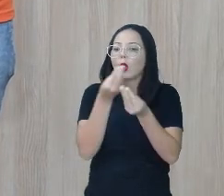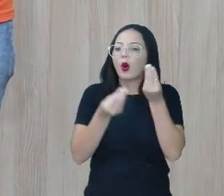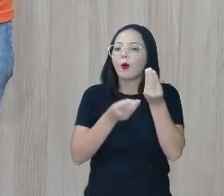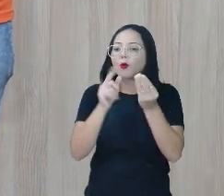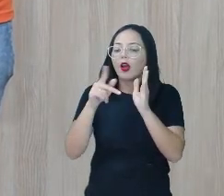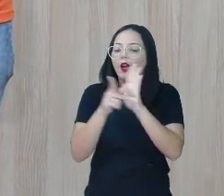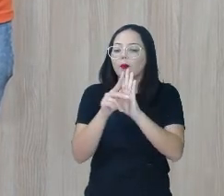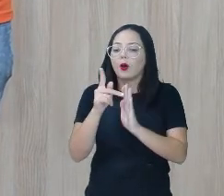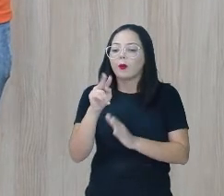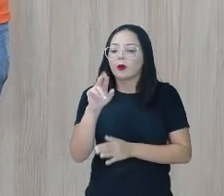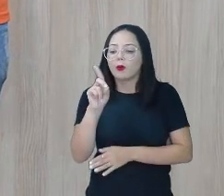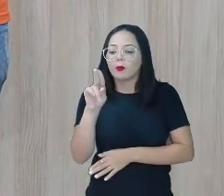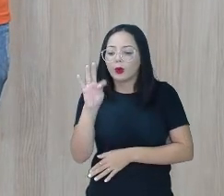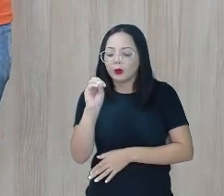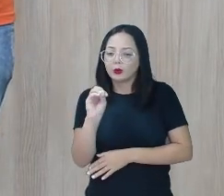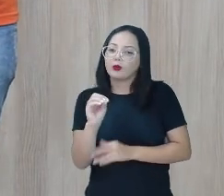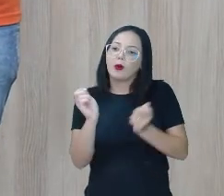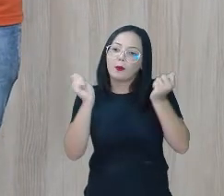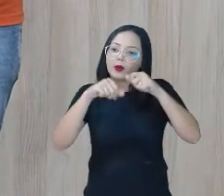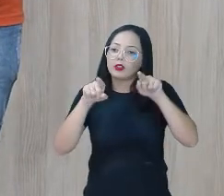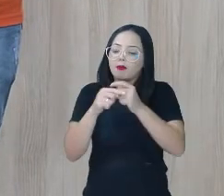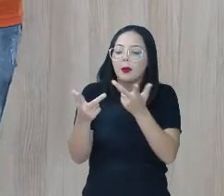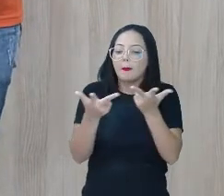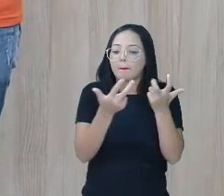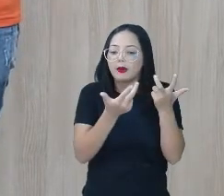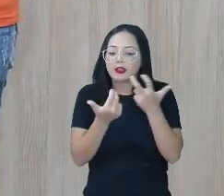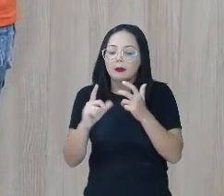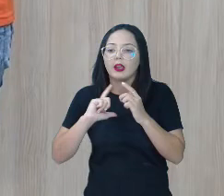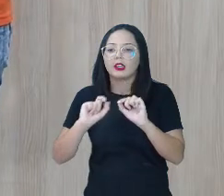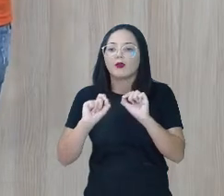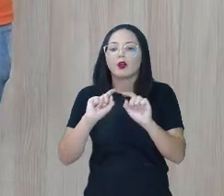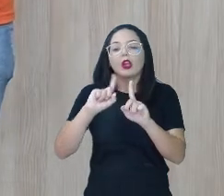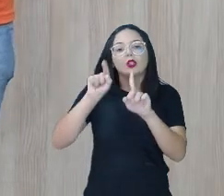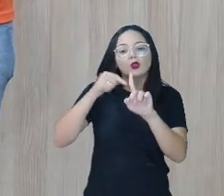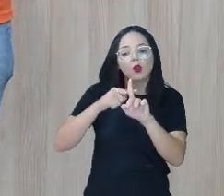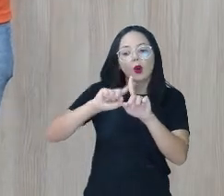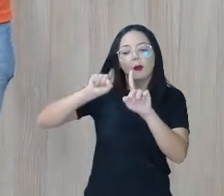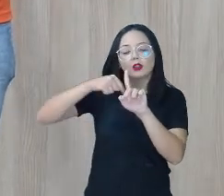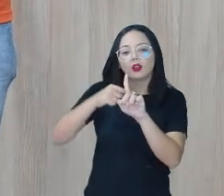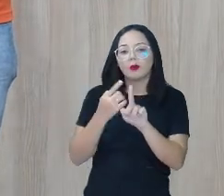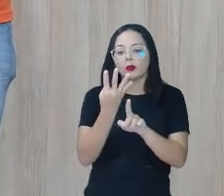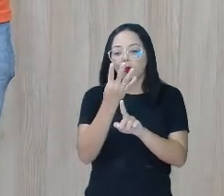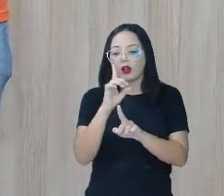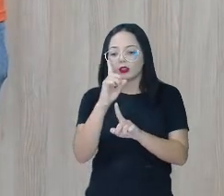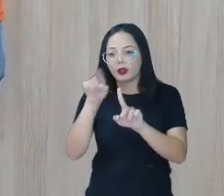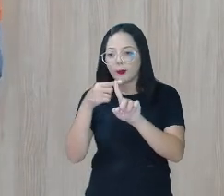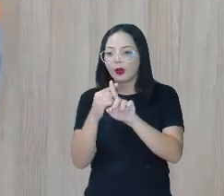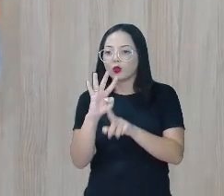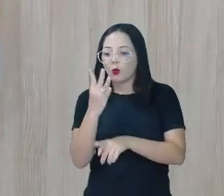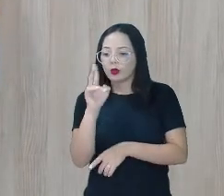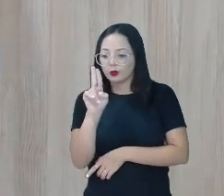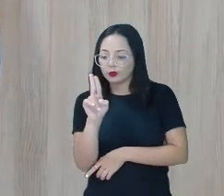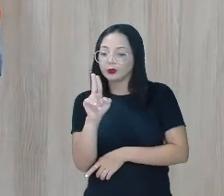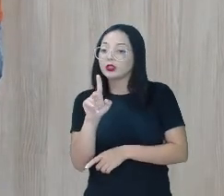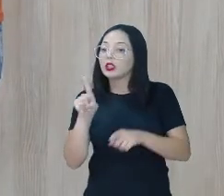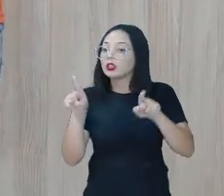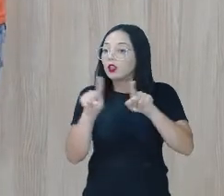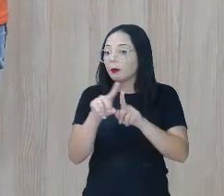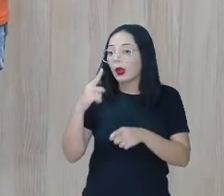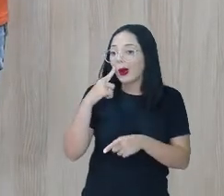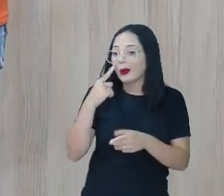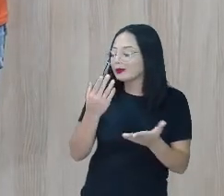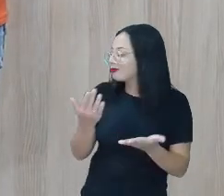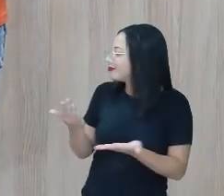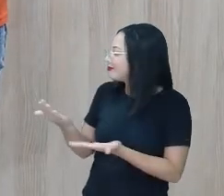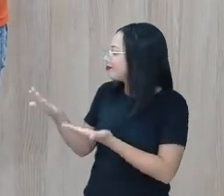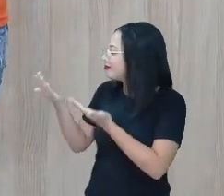um produto, tá bom? Então, pode notar que a gente teve aí a soma, né, do 4D mais o 4U, e lembra lá da